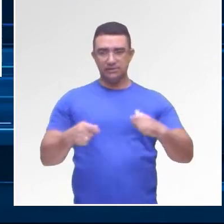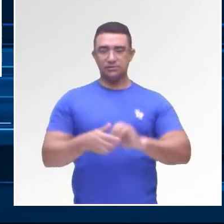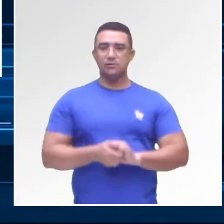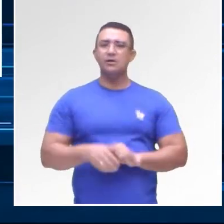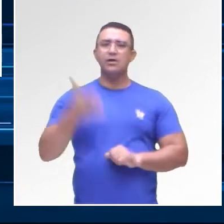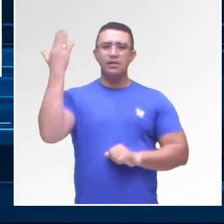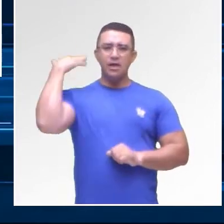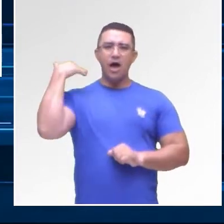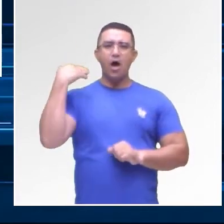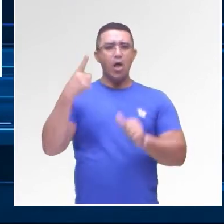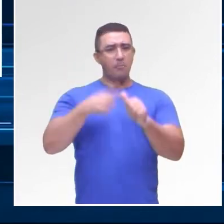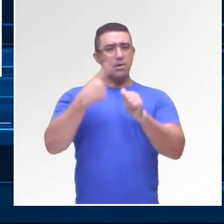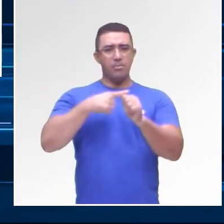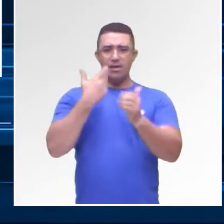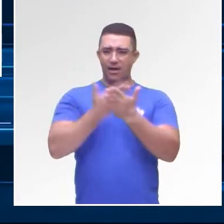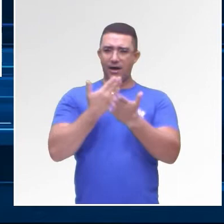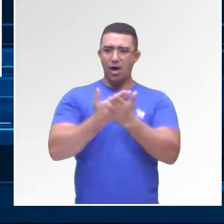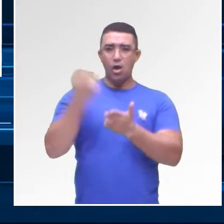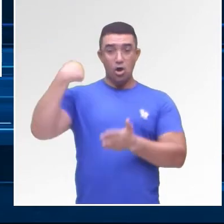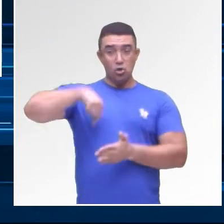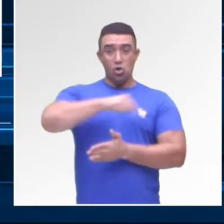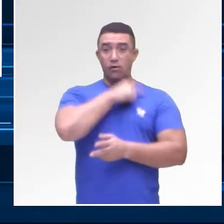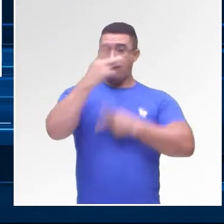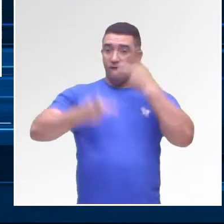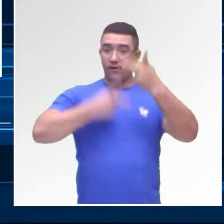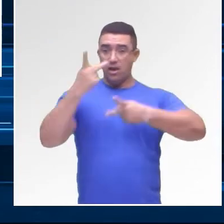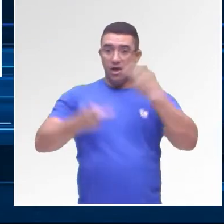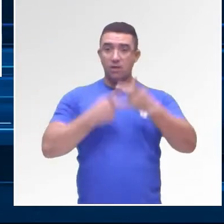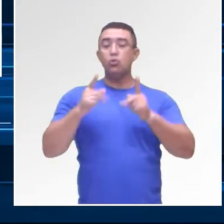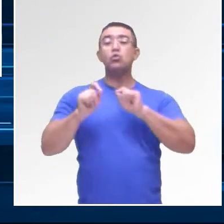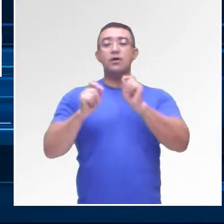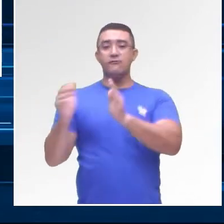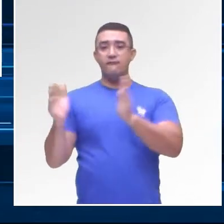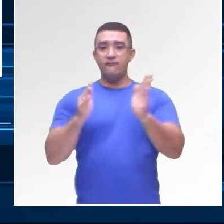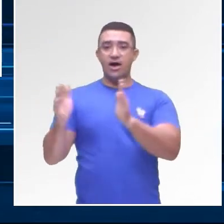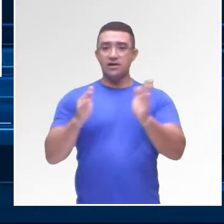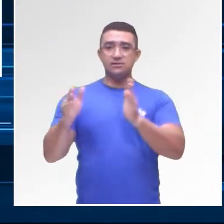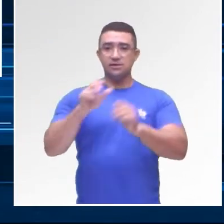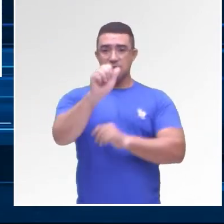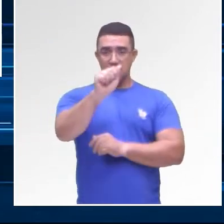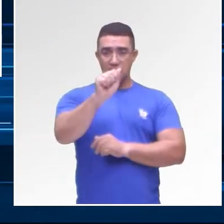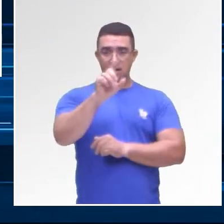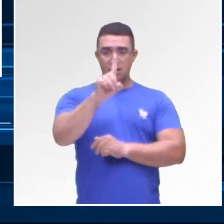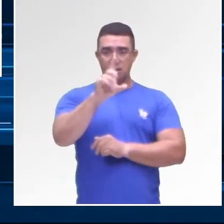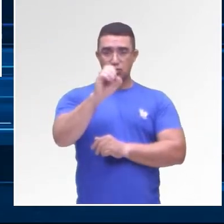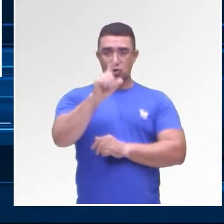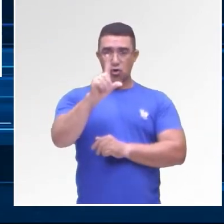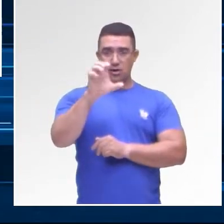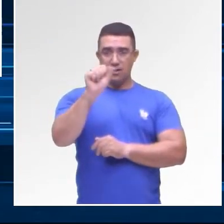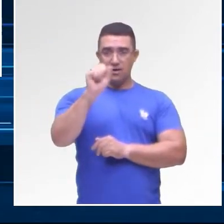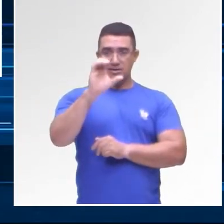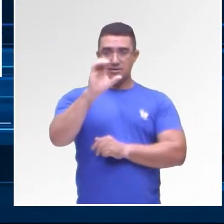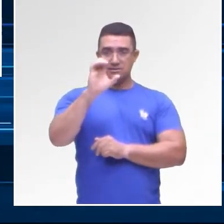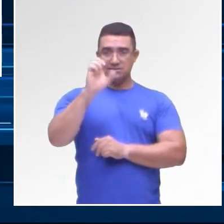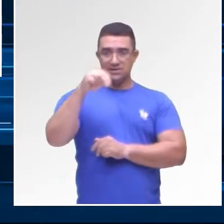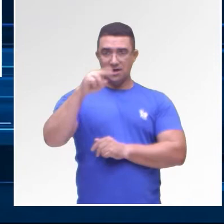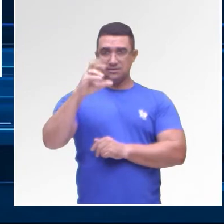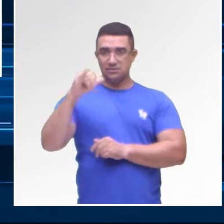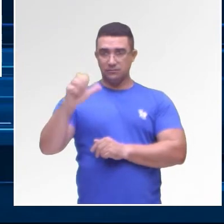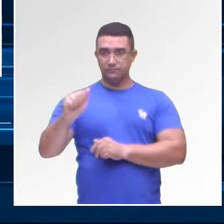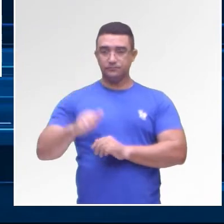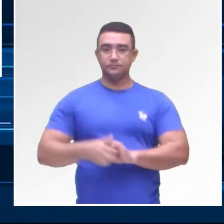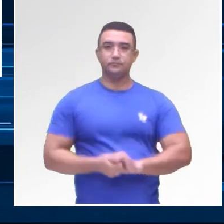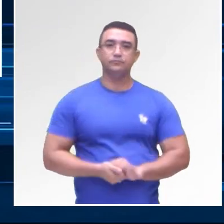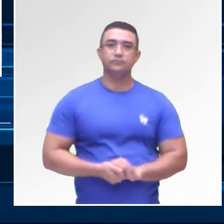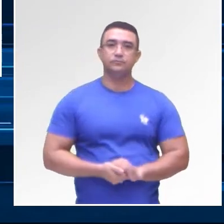nossa primeira aula, quando nós falamos sobre a fase da adolescência, que é a fase que vocês estão. Então,